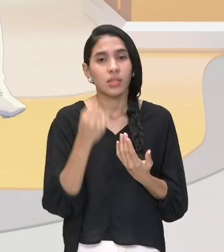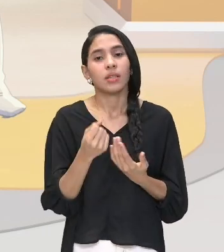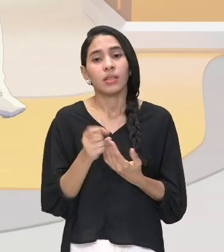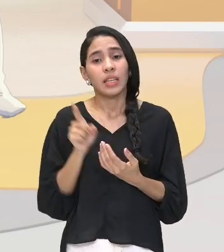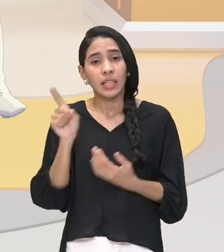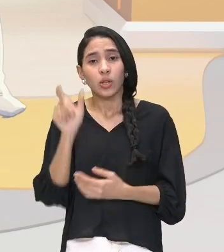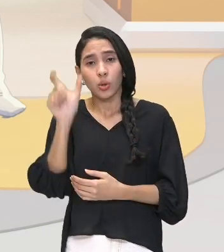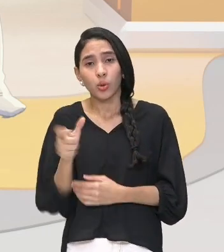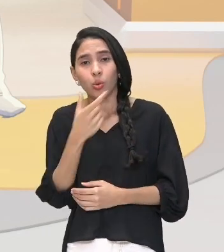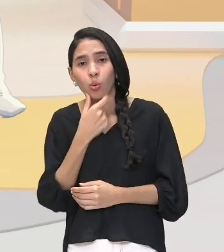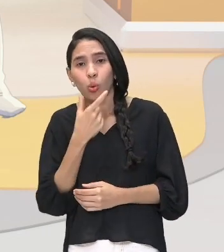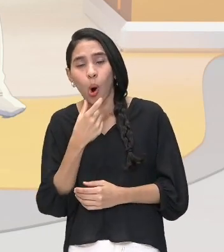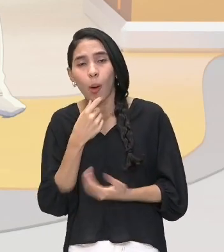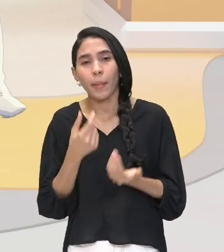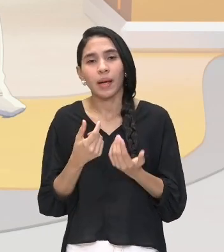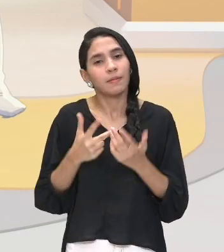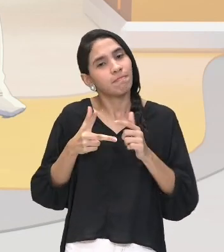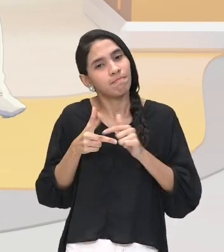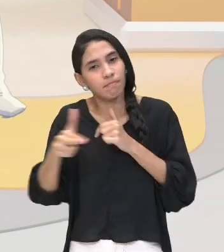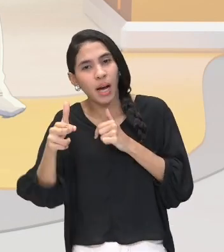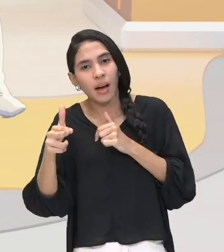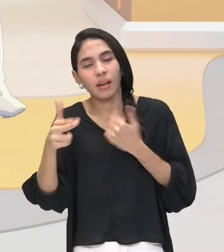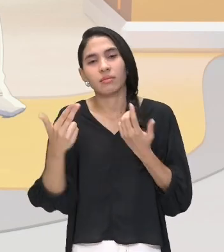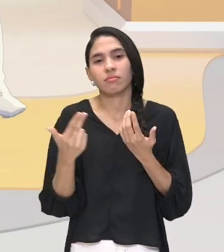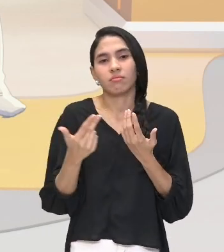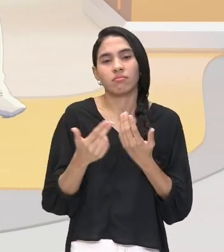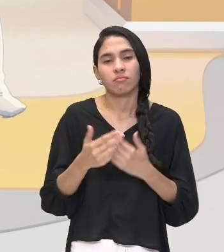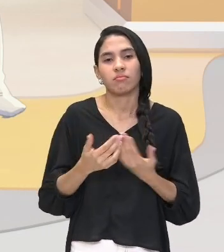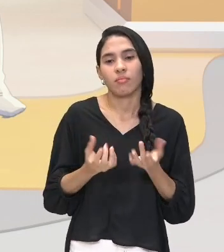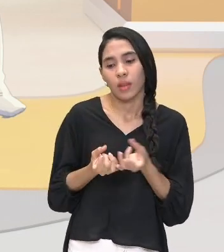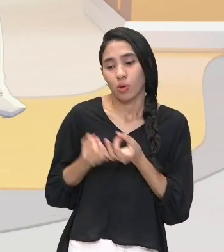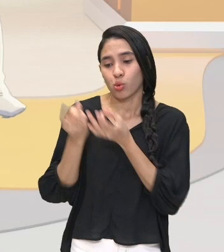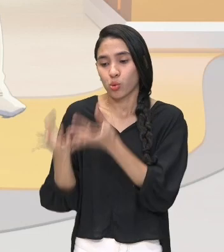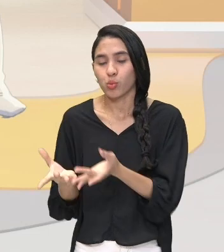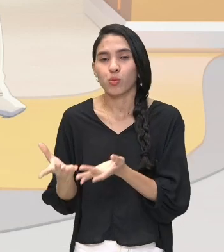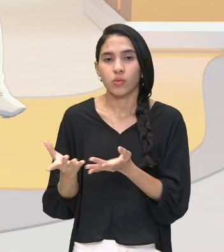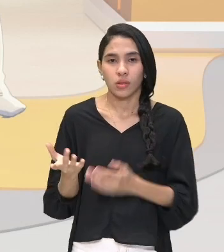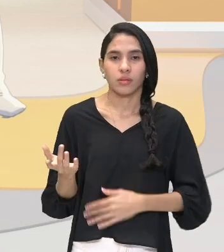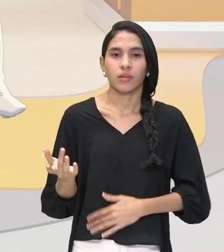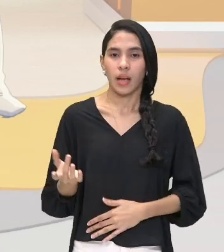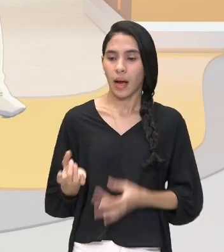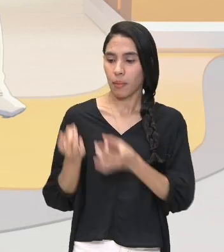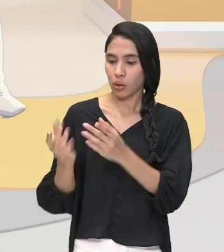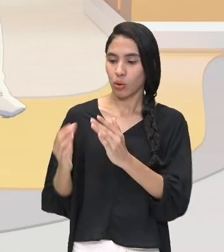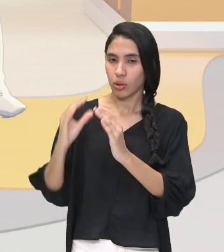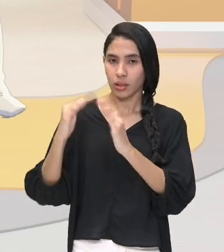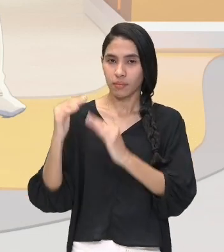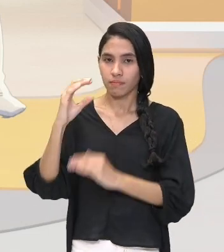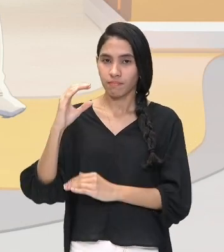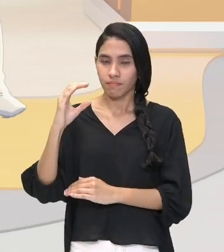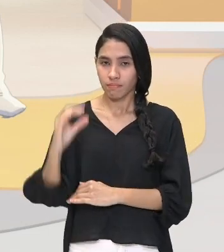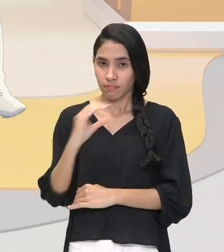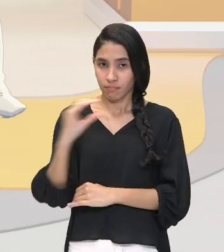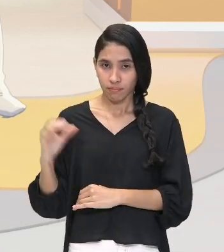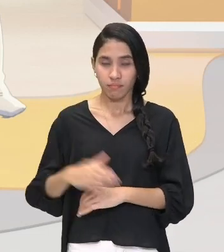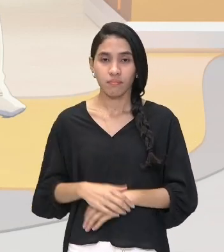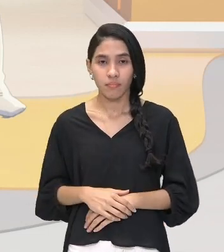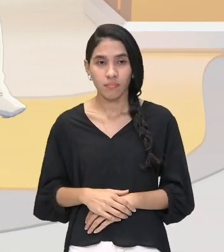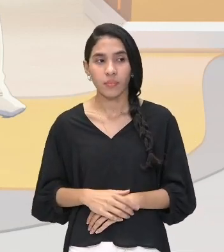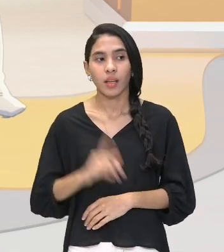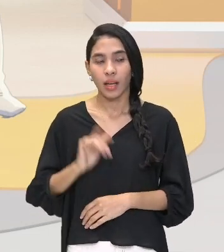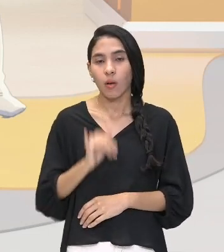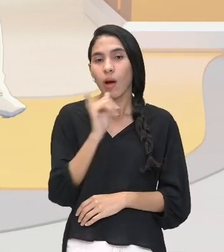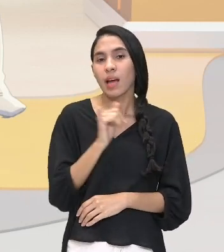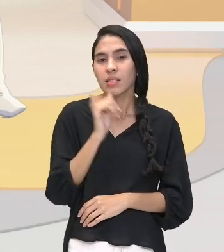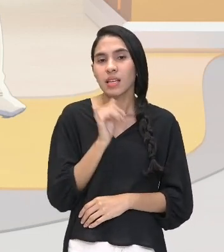Ele expulsa a igreja da Inglaterra. Isso é um exemplo de como essas questões religiosas